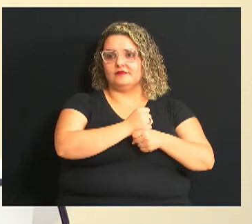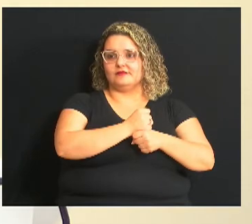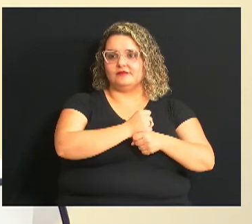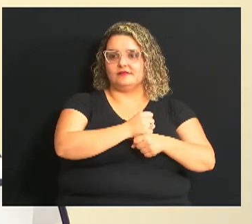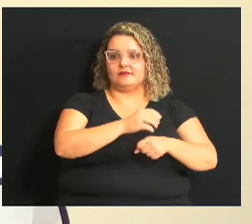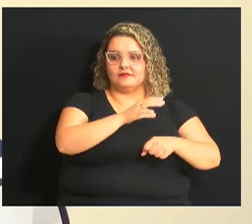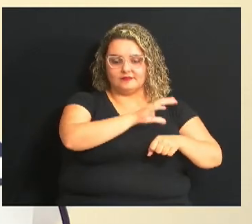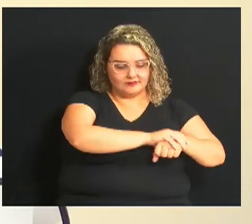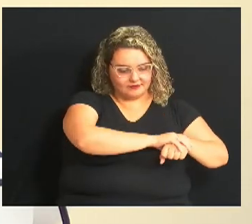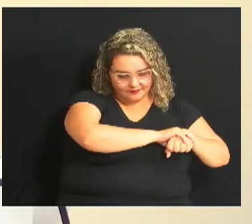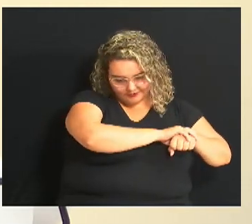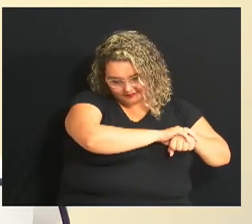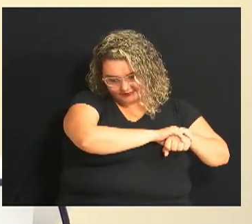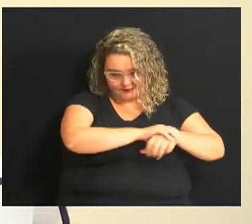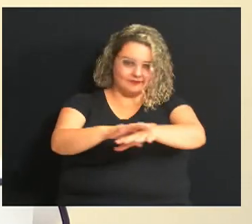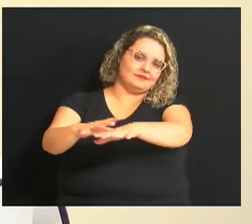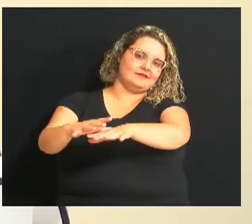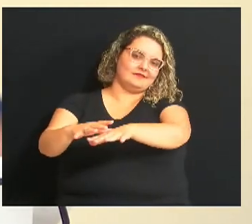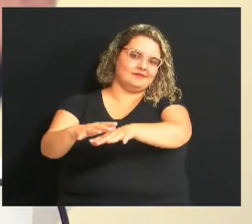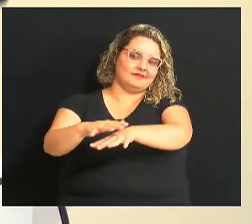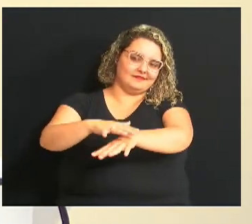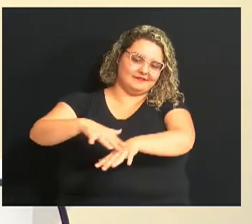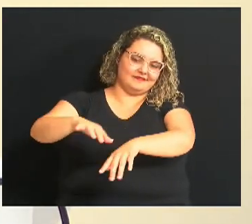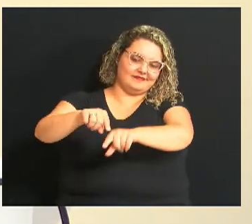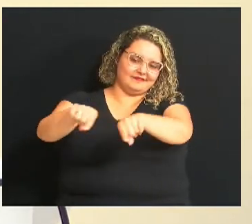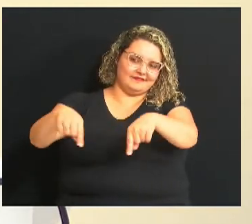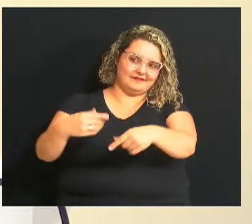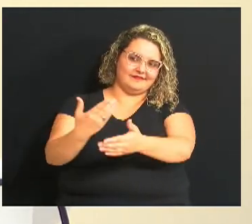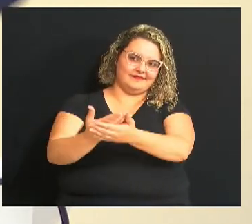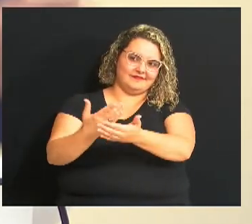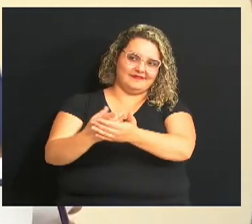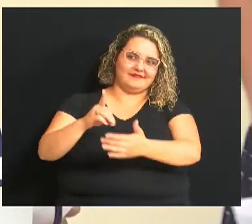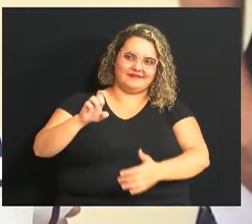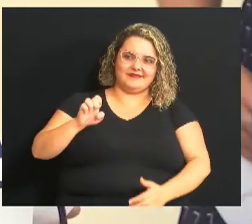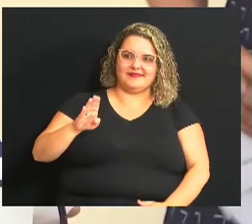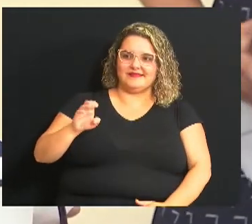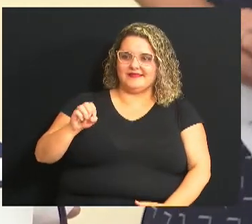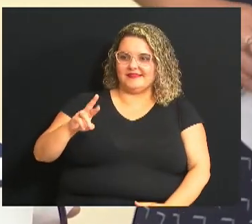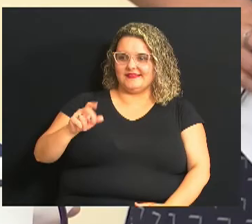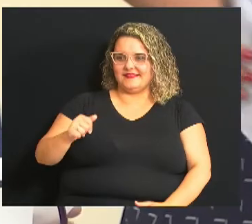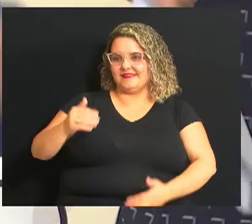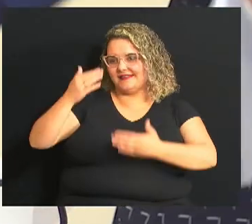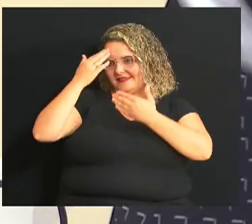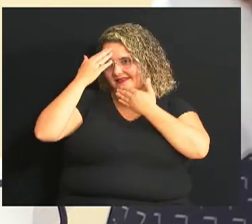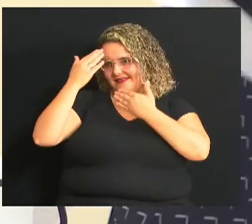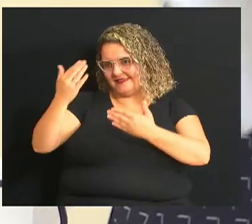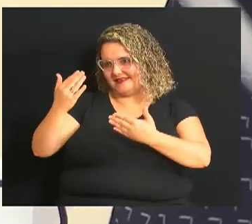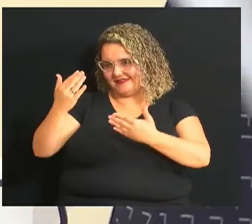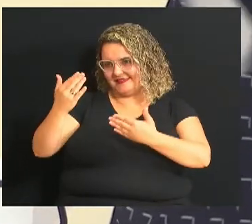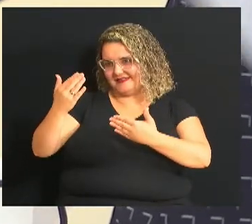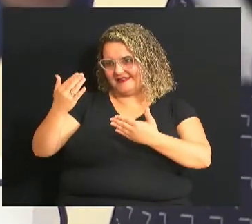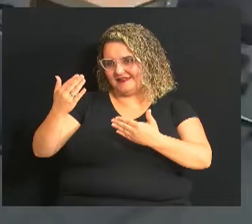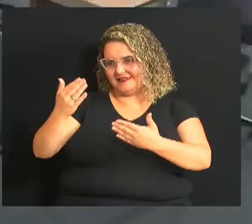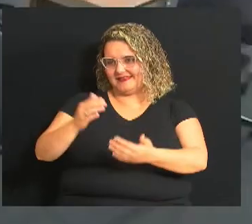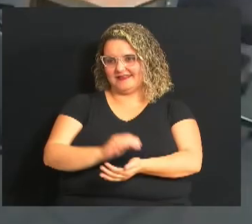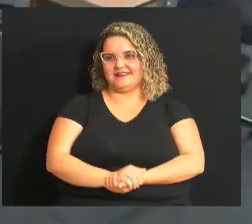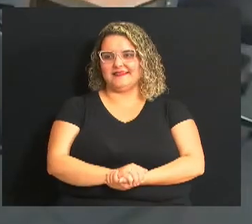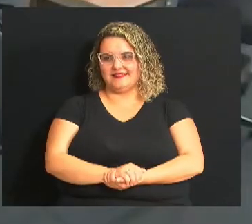me jogou dentro da sala de aula, a Débora Semi. Obrigado, Débora.